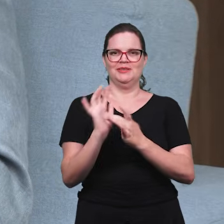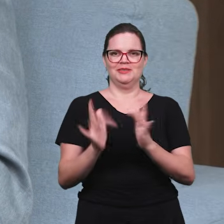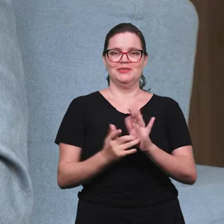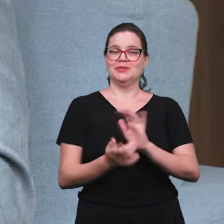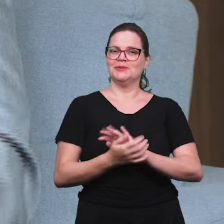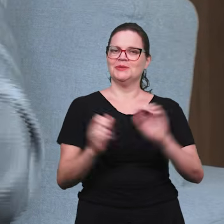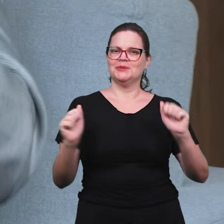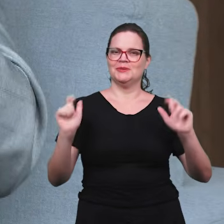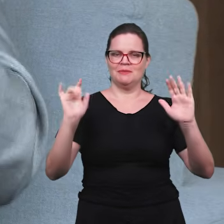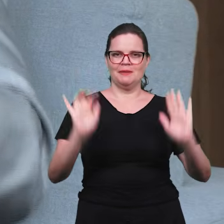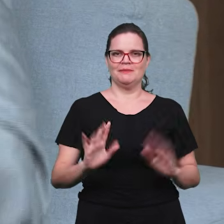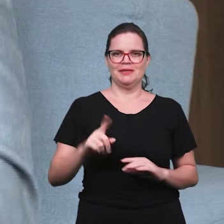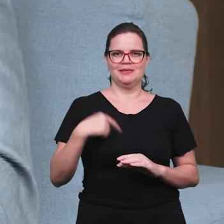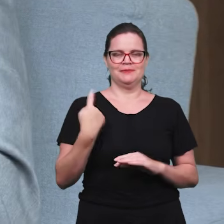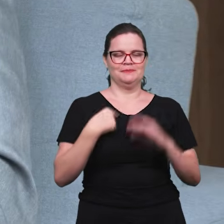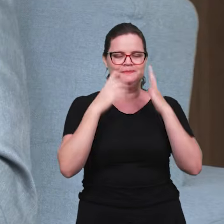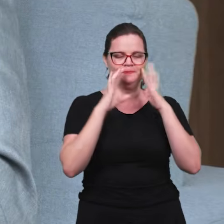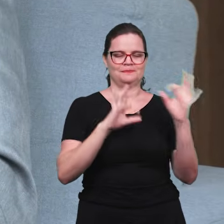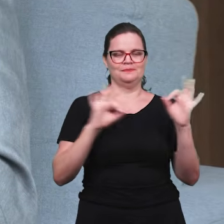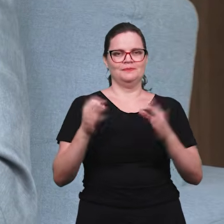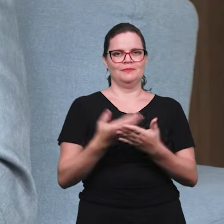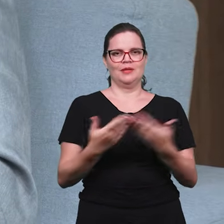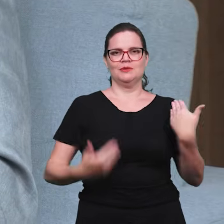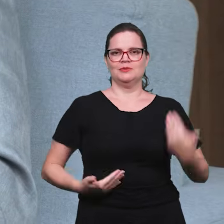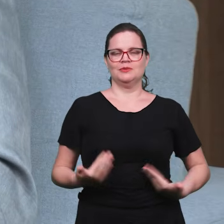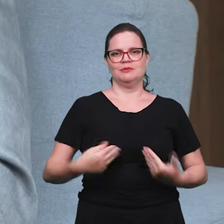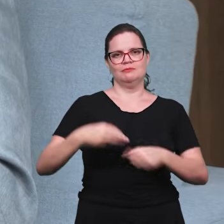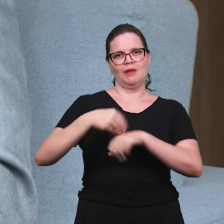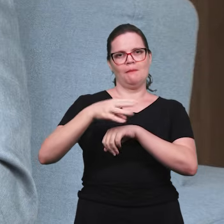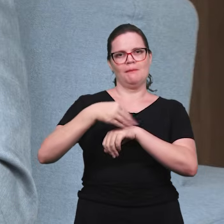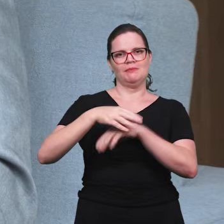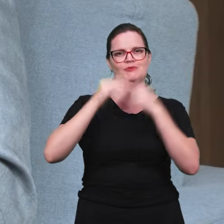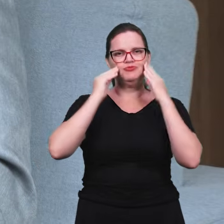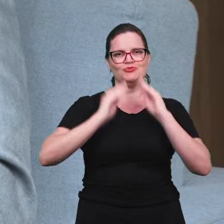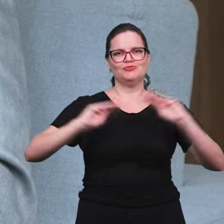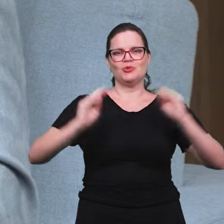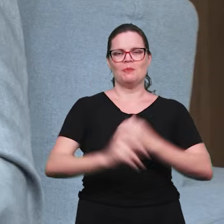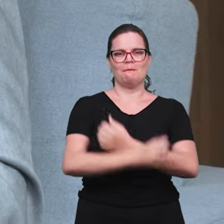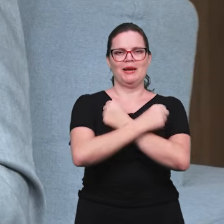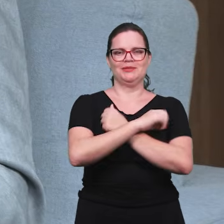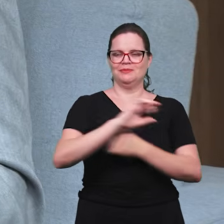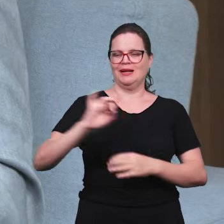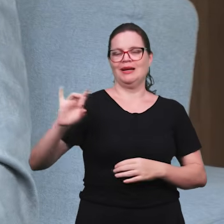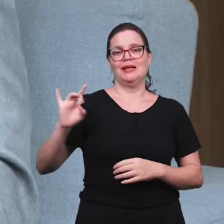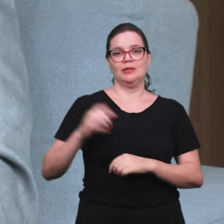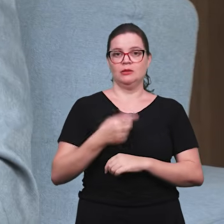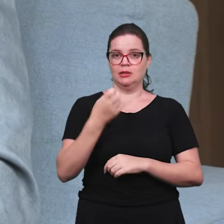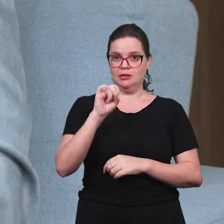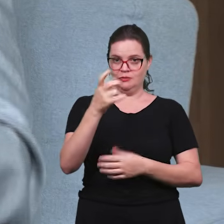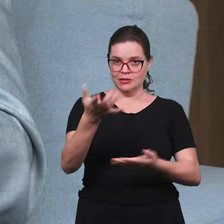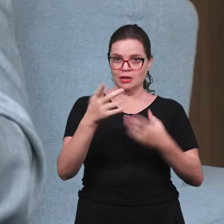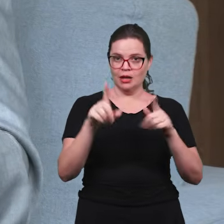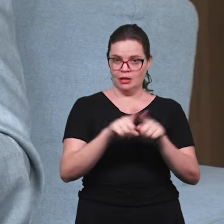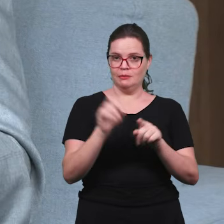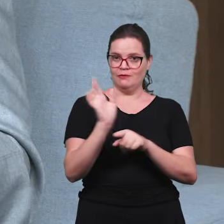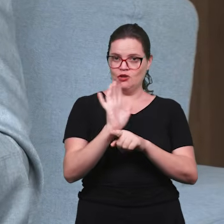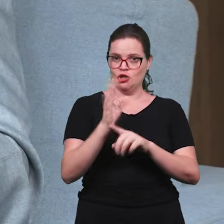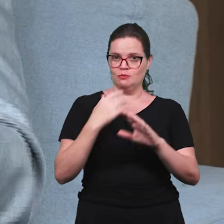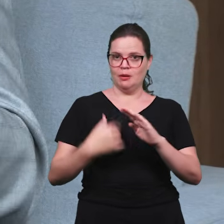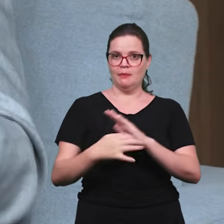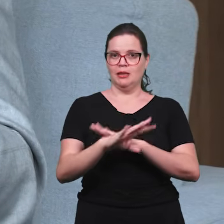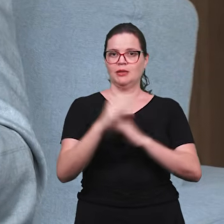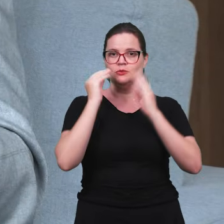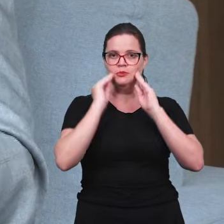Glória a Jesus. Uma bênção a gente assistir aqui os nossos irmãos mandando seus recados, deixando aqui a sua mensagem. E se você também quer mandar a